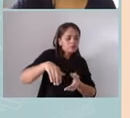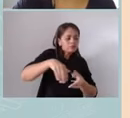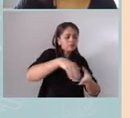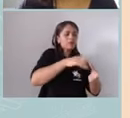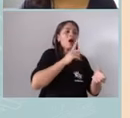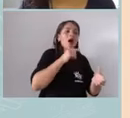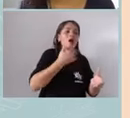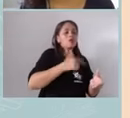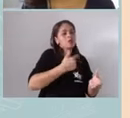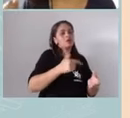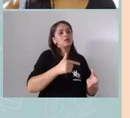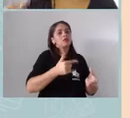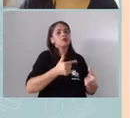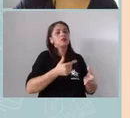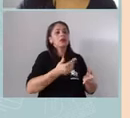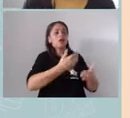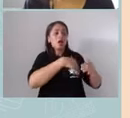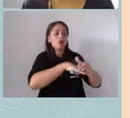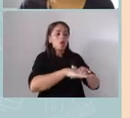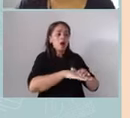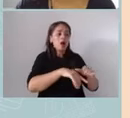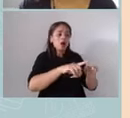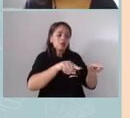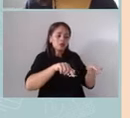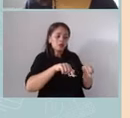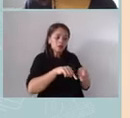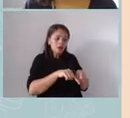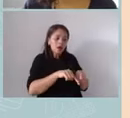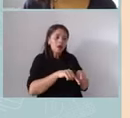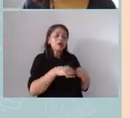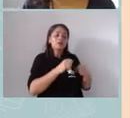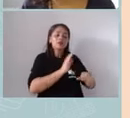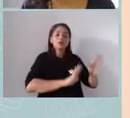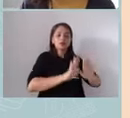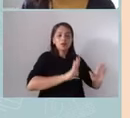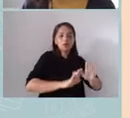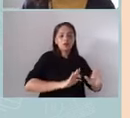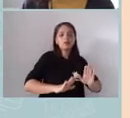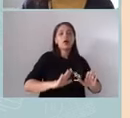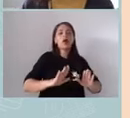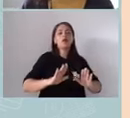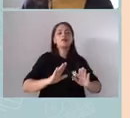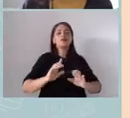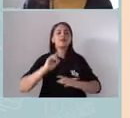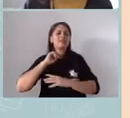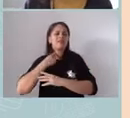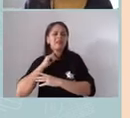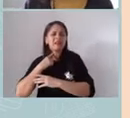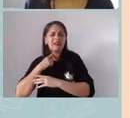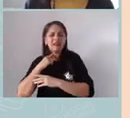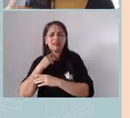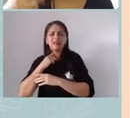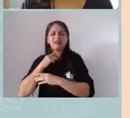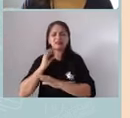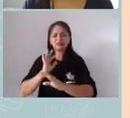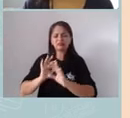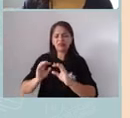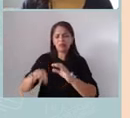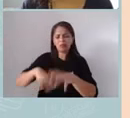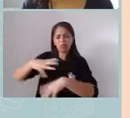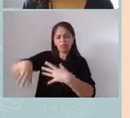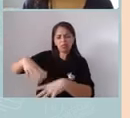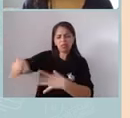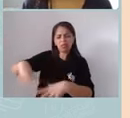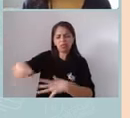aí acabam sendo foco, enfim, acúmulo de lixo também, que acaba sendo foco de reprodução desses vetores,